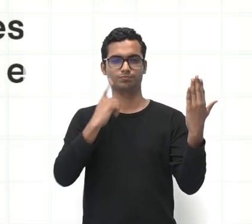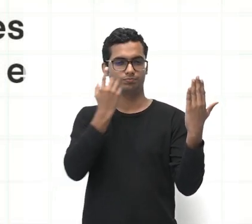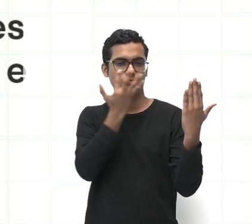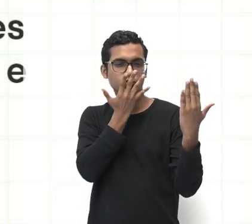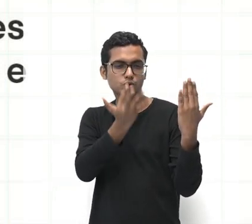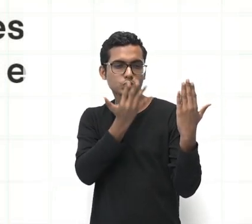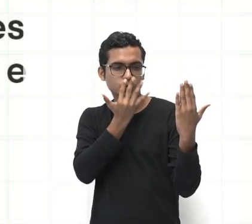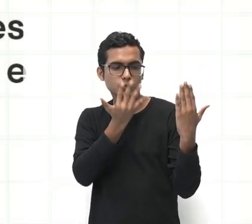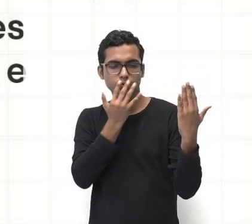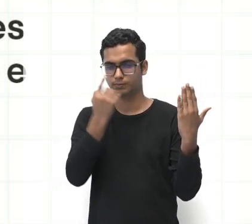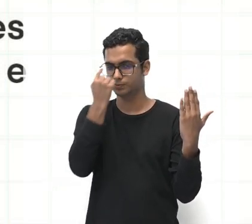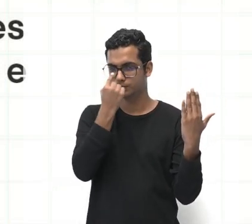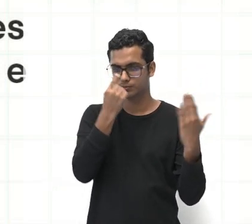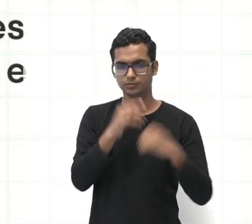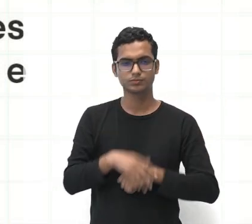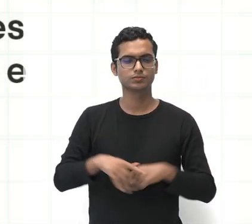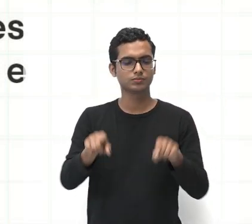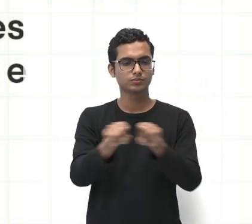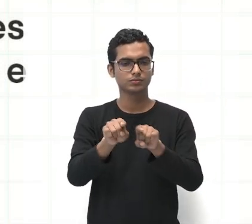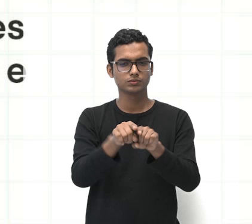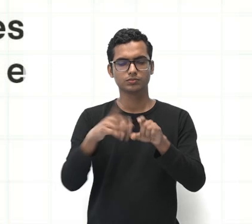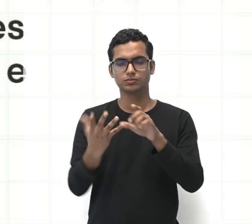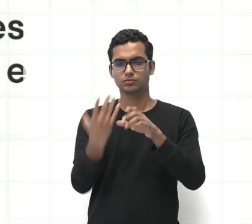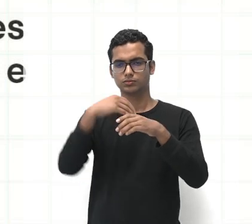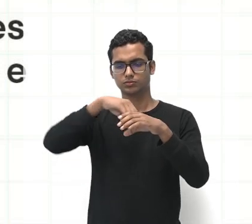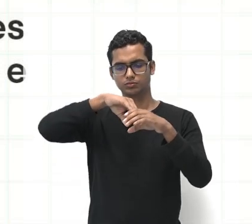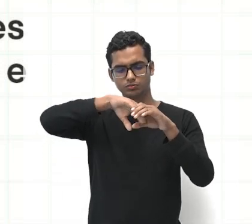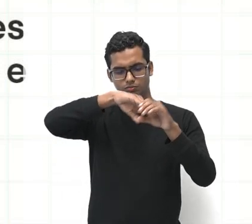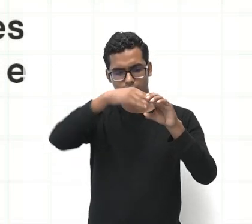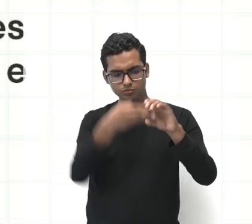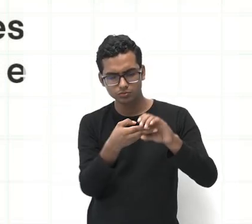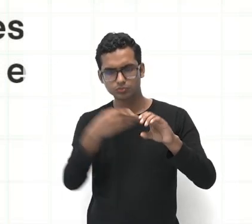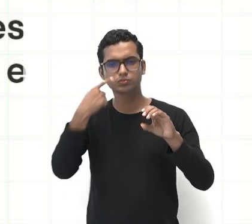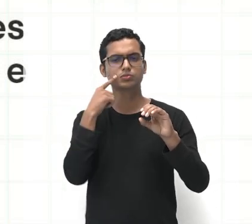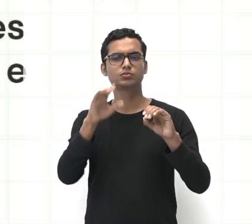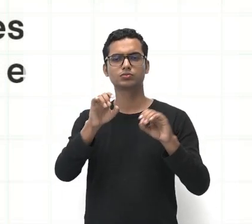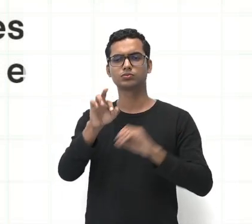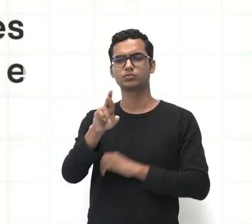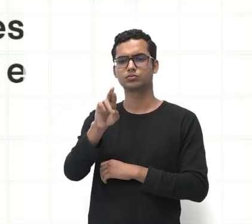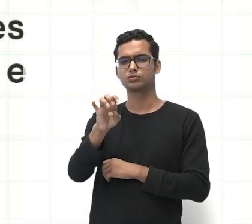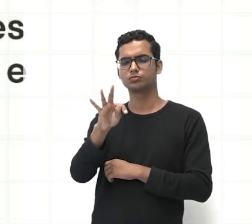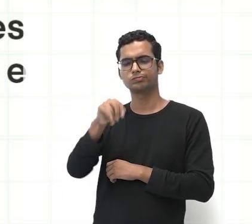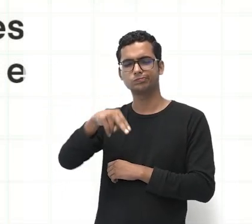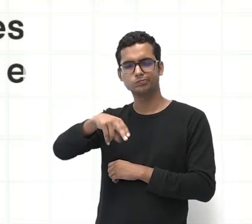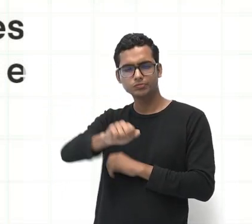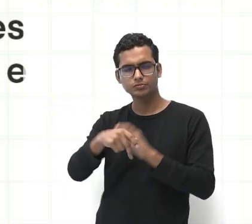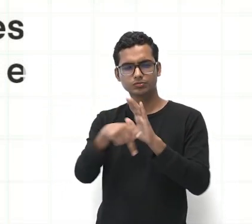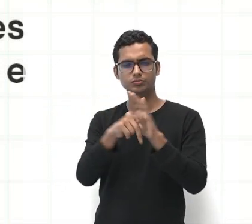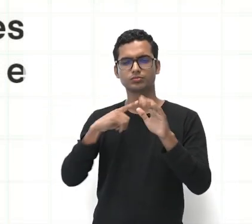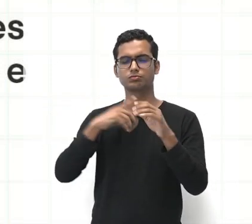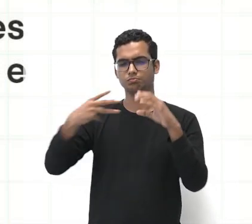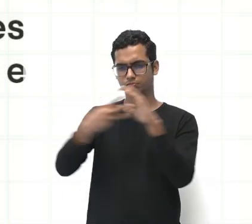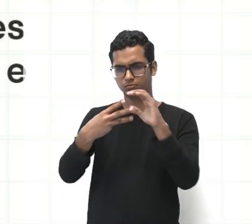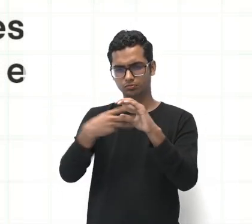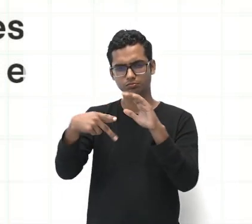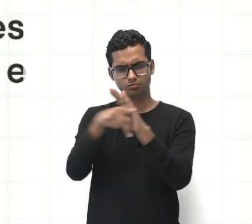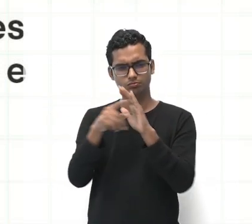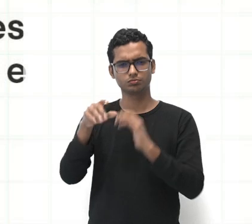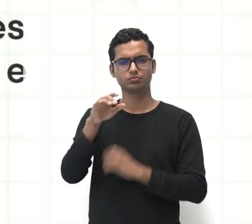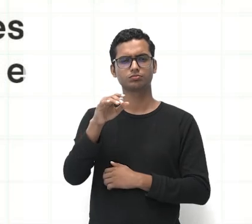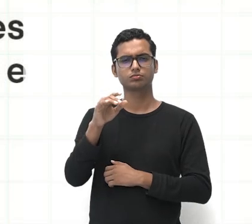interna, chamada de retina, que contém milhões de fotorreceptores, que são células